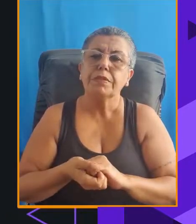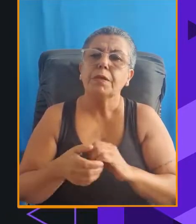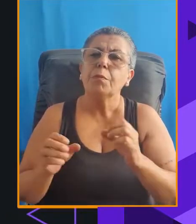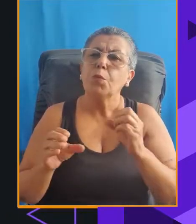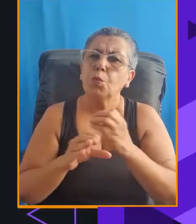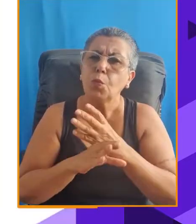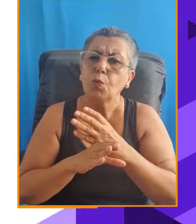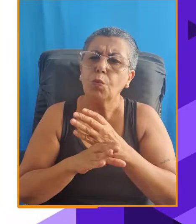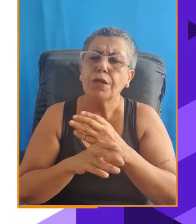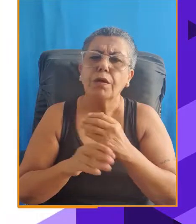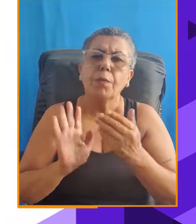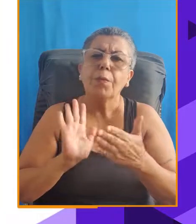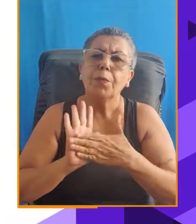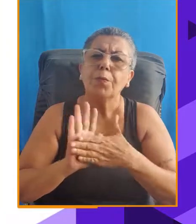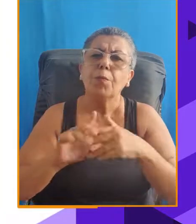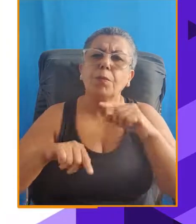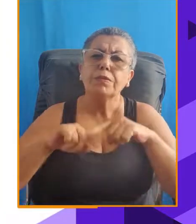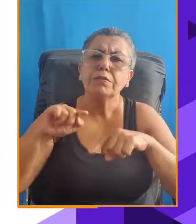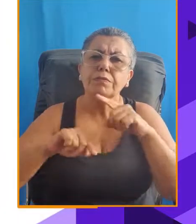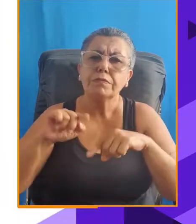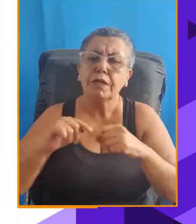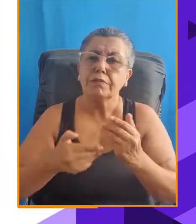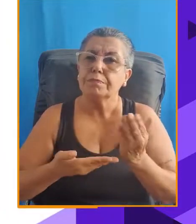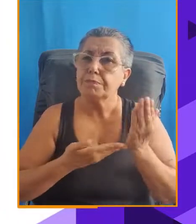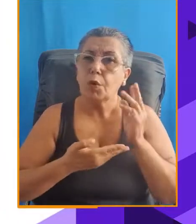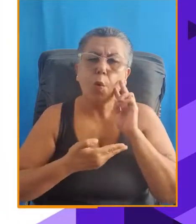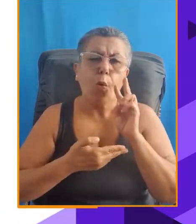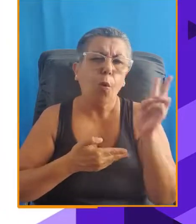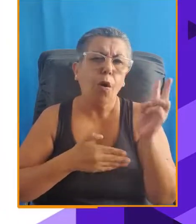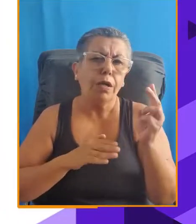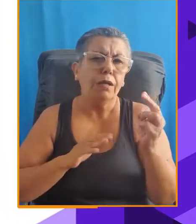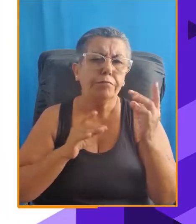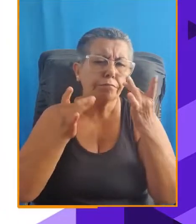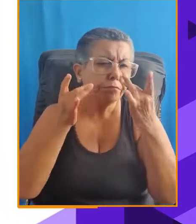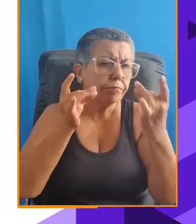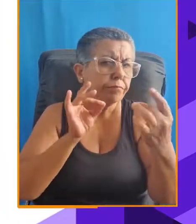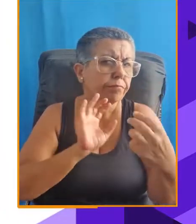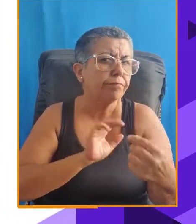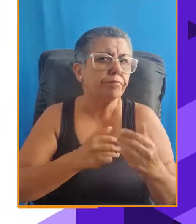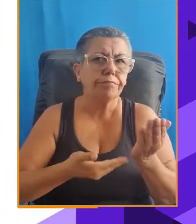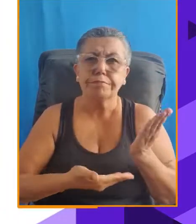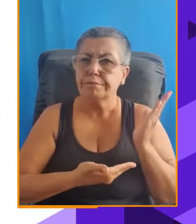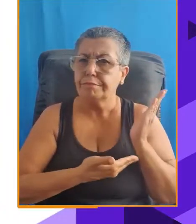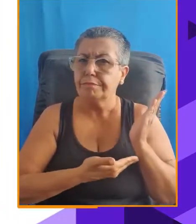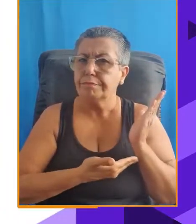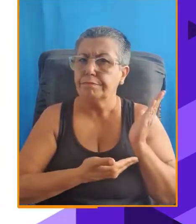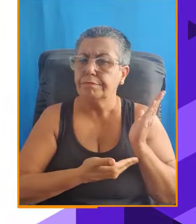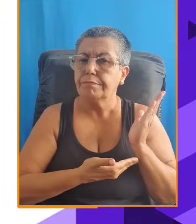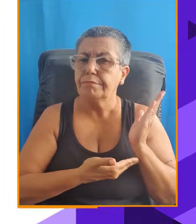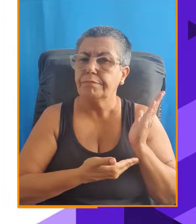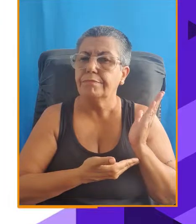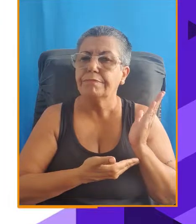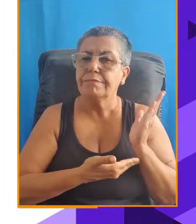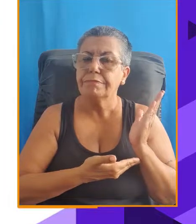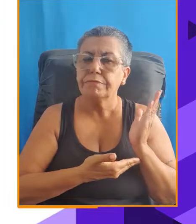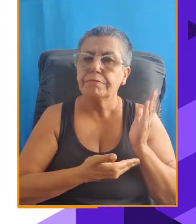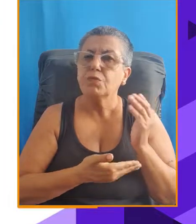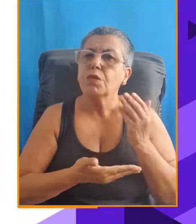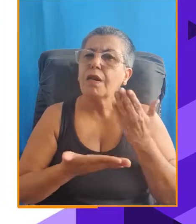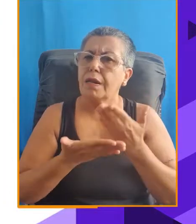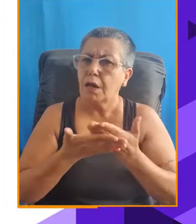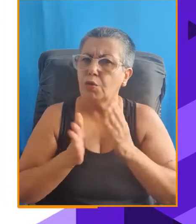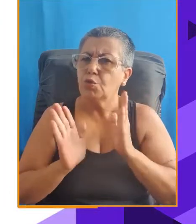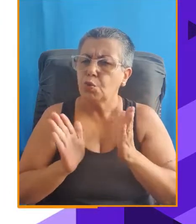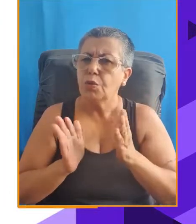Para finalizar, vou te propor uma atividade. Olhe atentamente essa imagem que está sendo apresentada na tela. Na videoaula